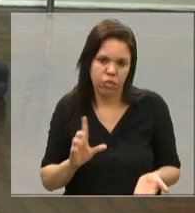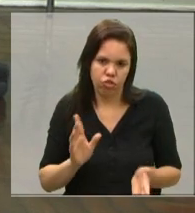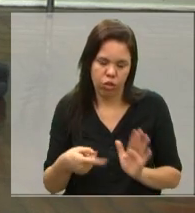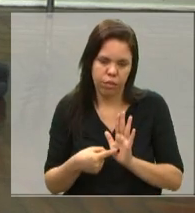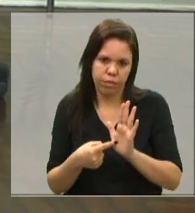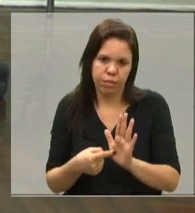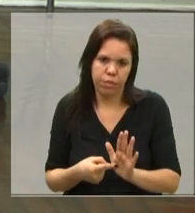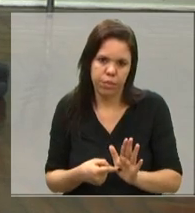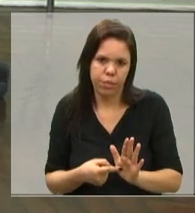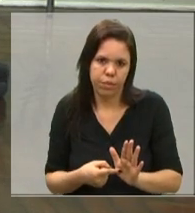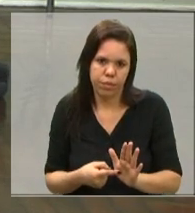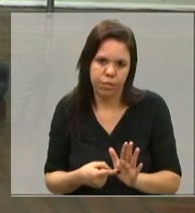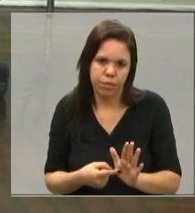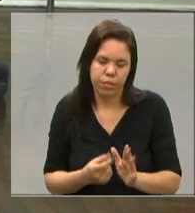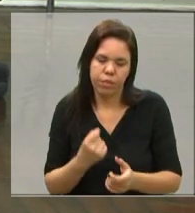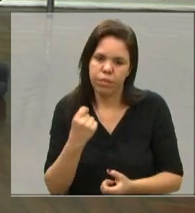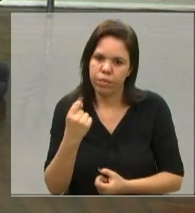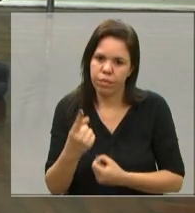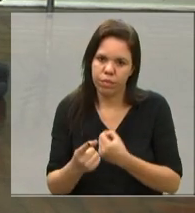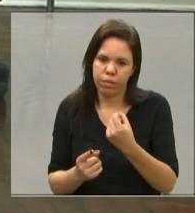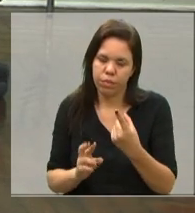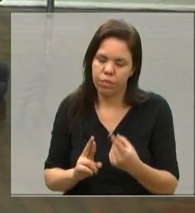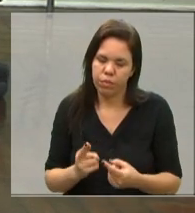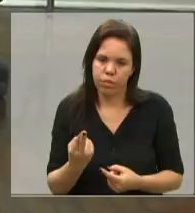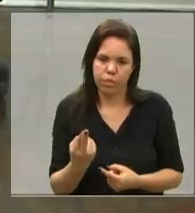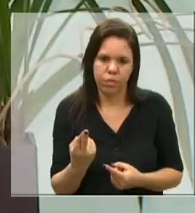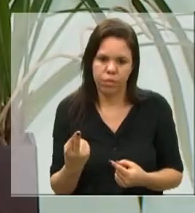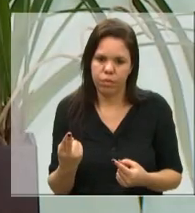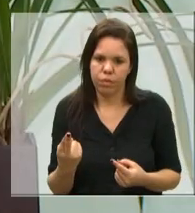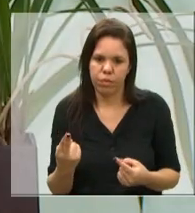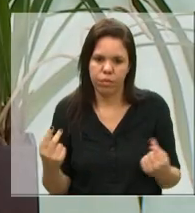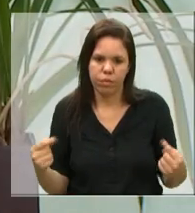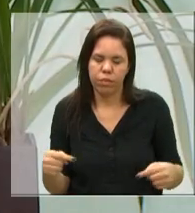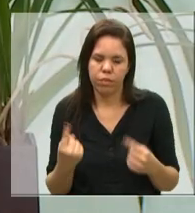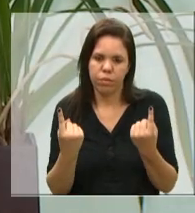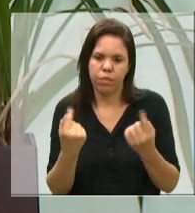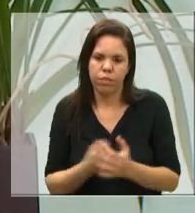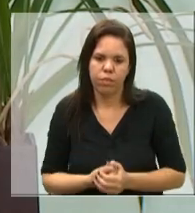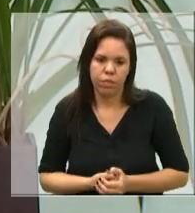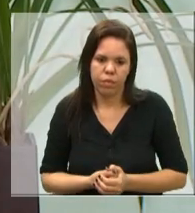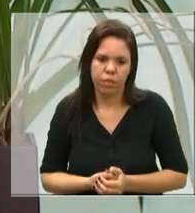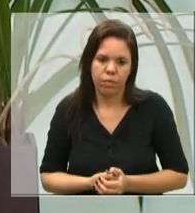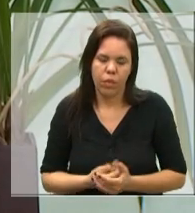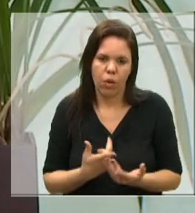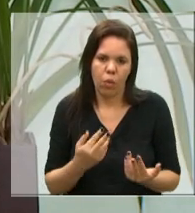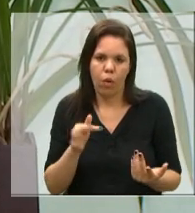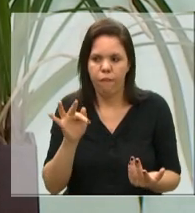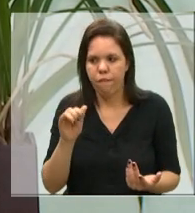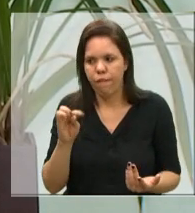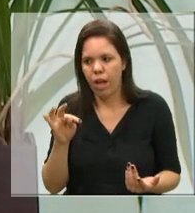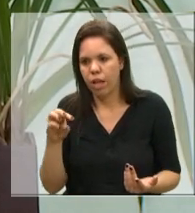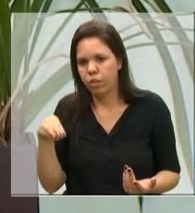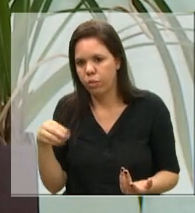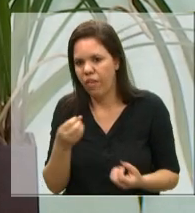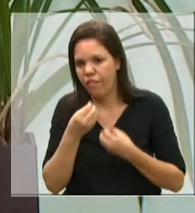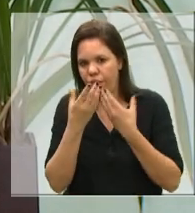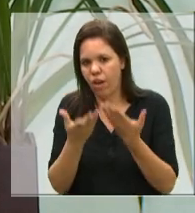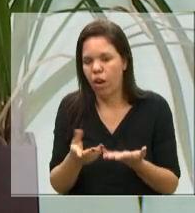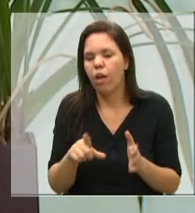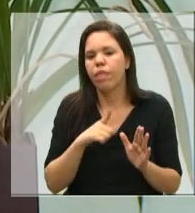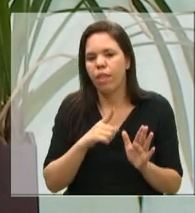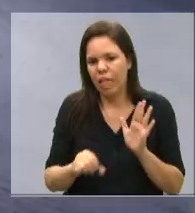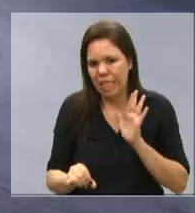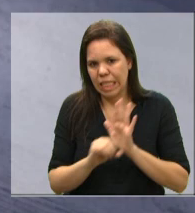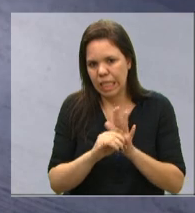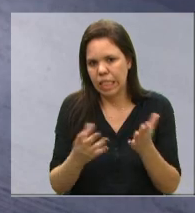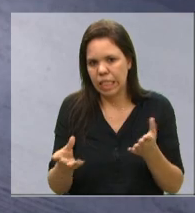apresenta aí alguns desafios, como a Fátima mencionou, e obviamente há uma identidade muito